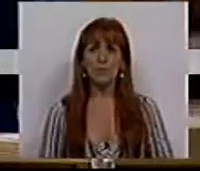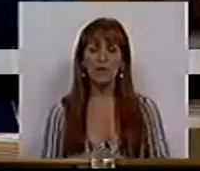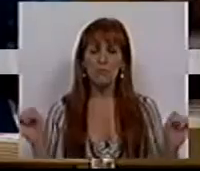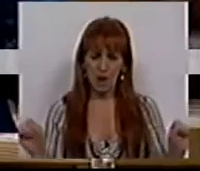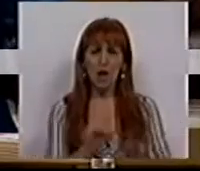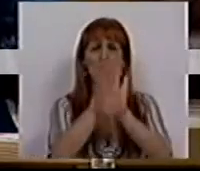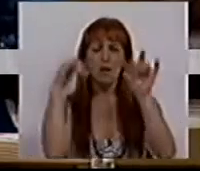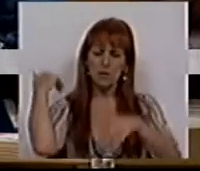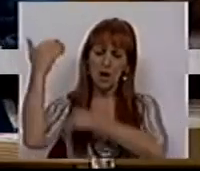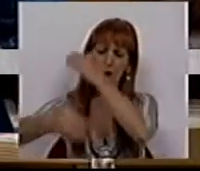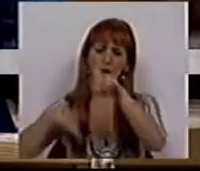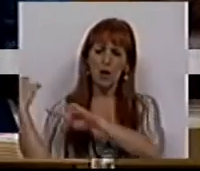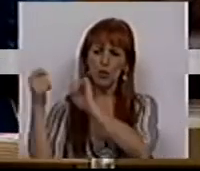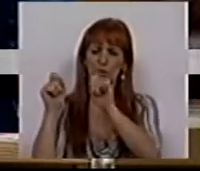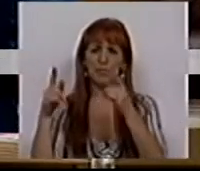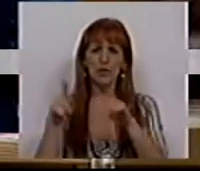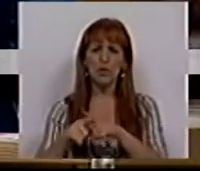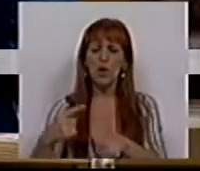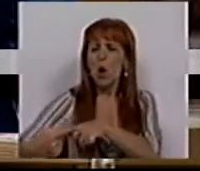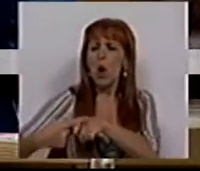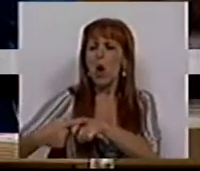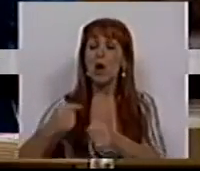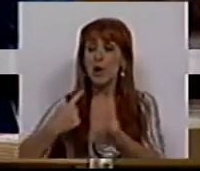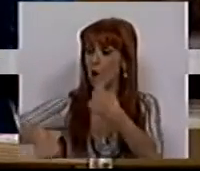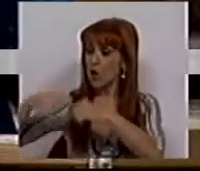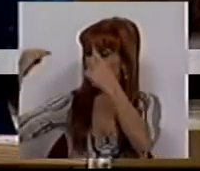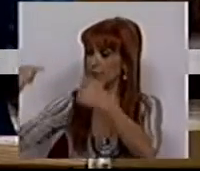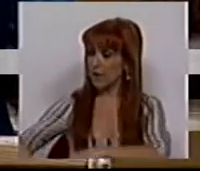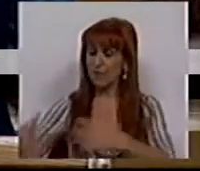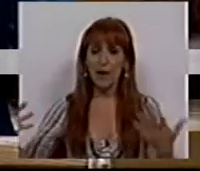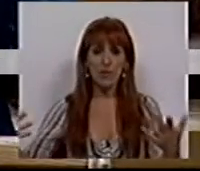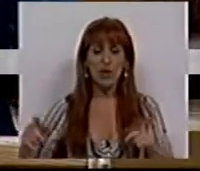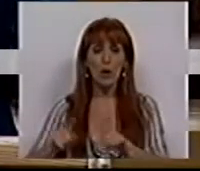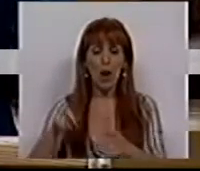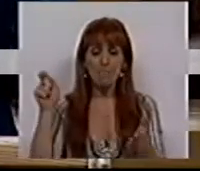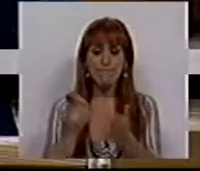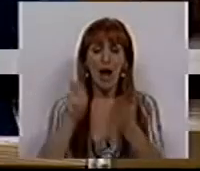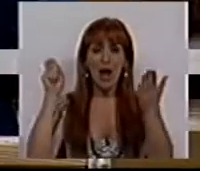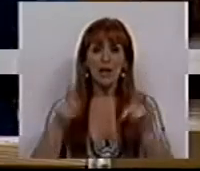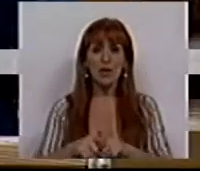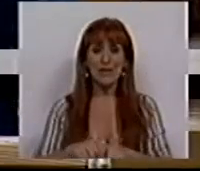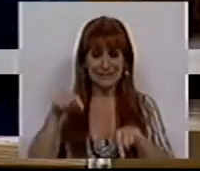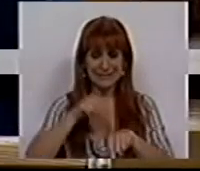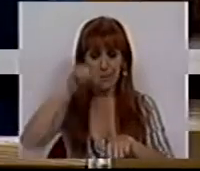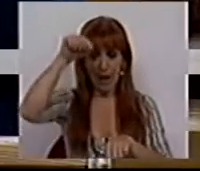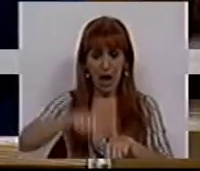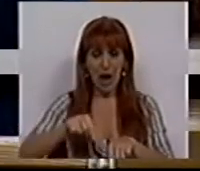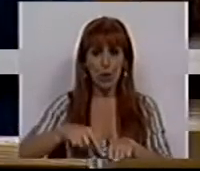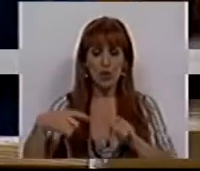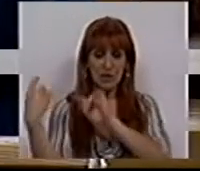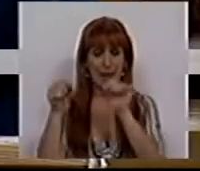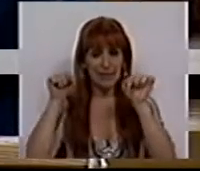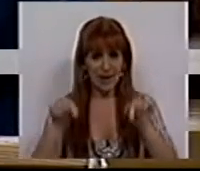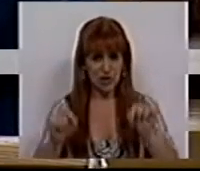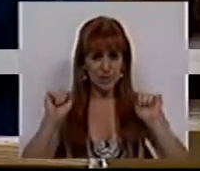ficou claro ao longo deste debate a motivação que nós tivemos para marcar para este momento